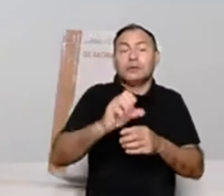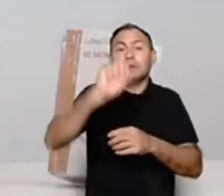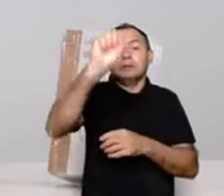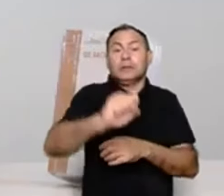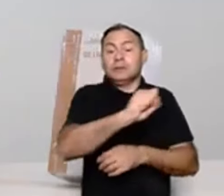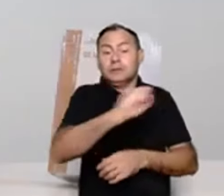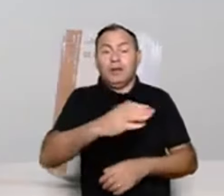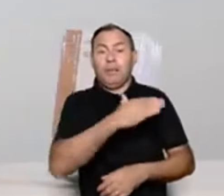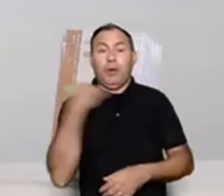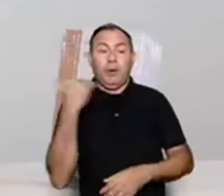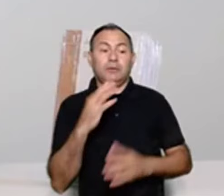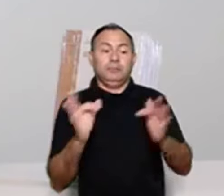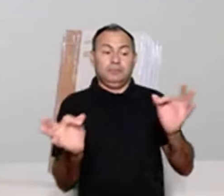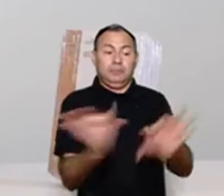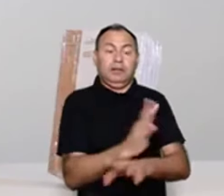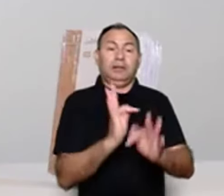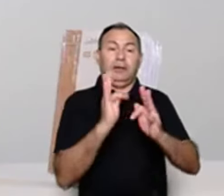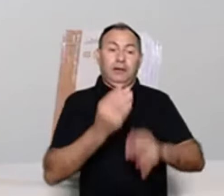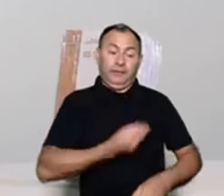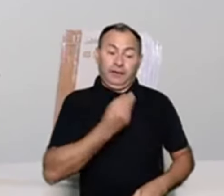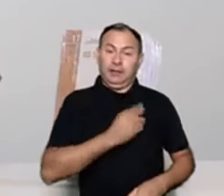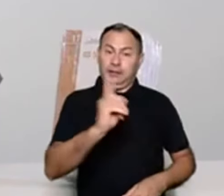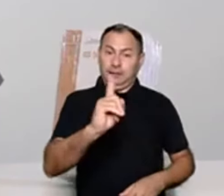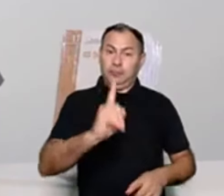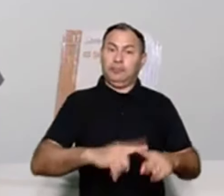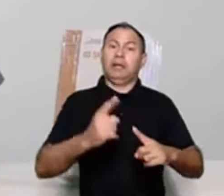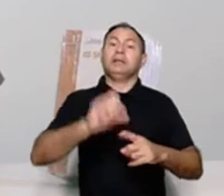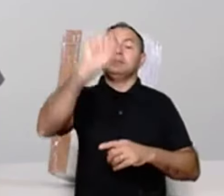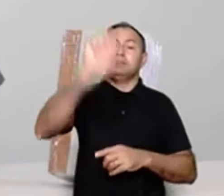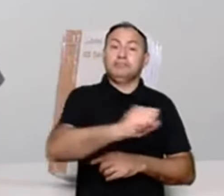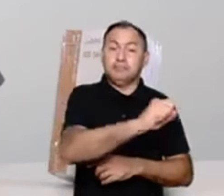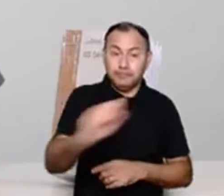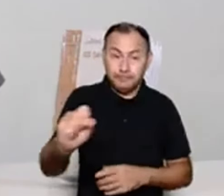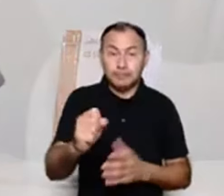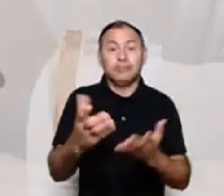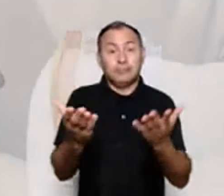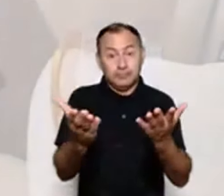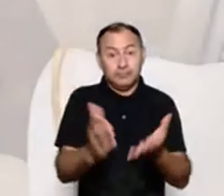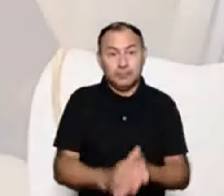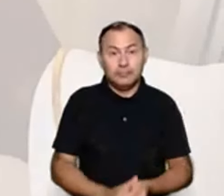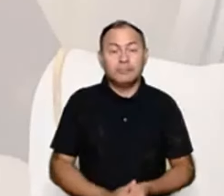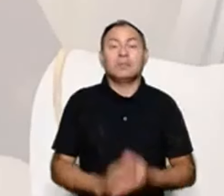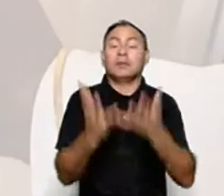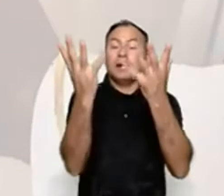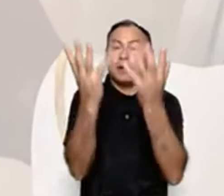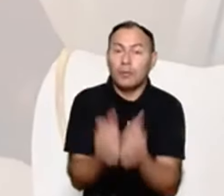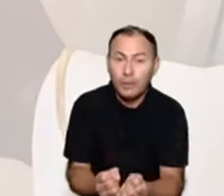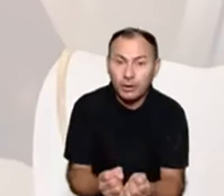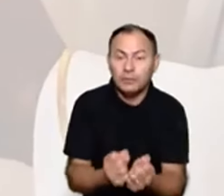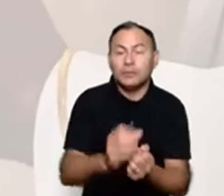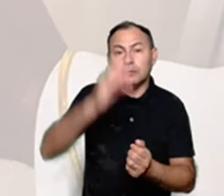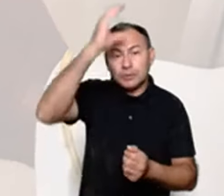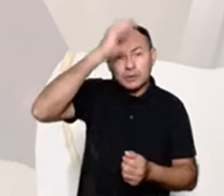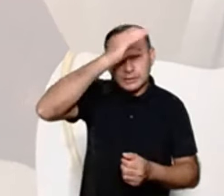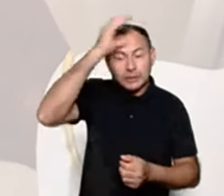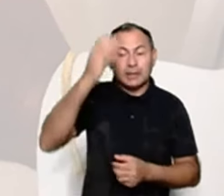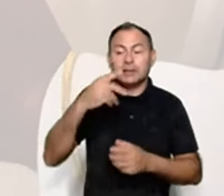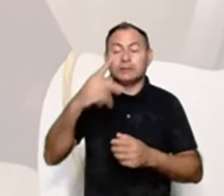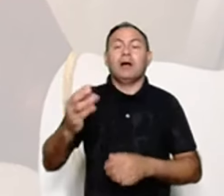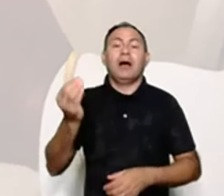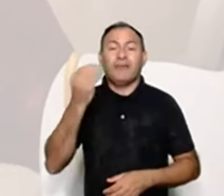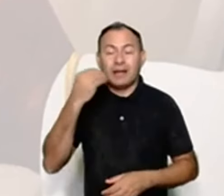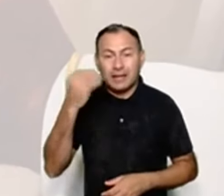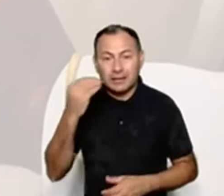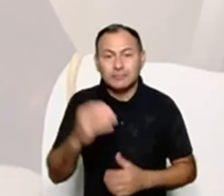do sacramento da morte, da finalização da vida, mas do sacramento que acolhe o cristão na sua